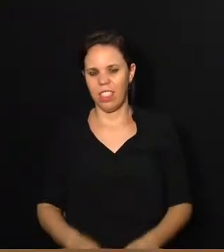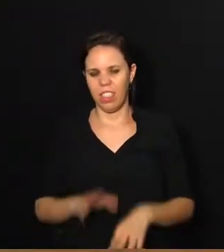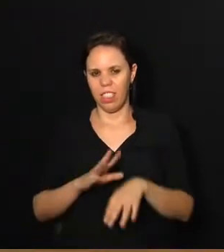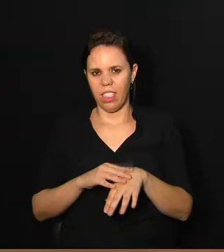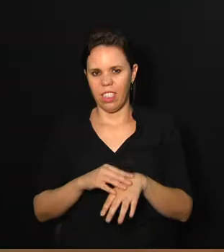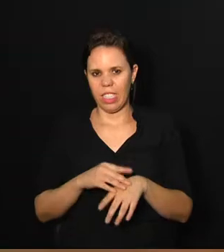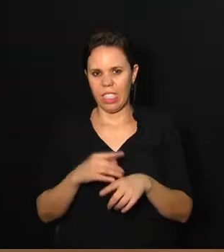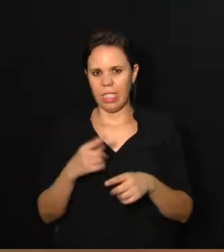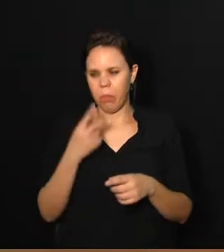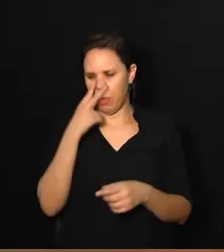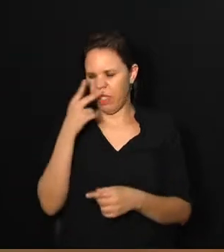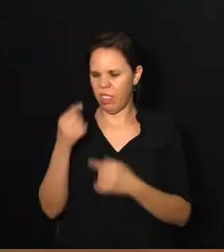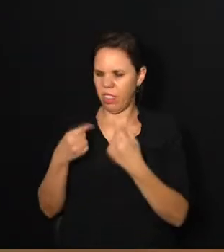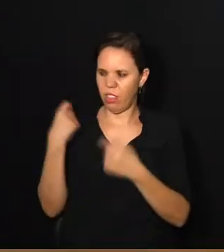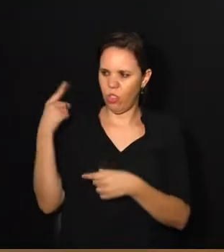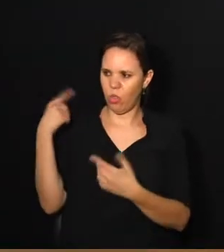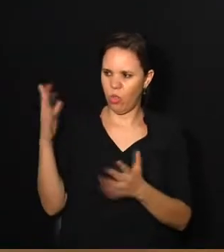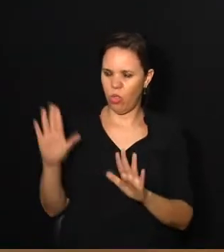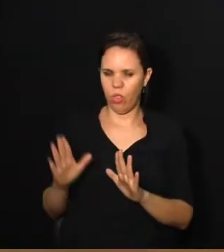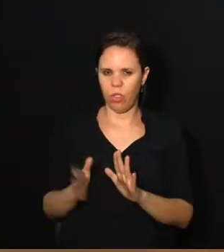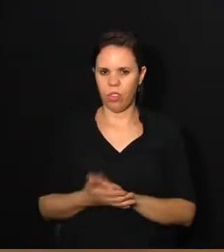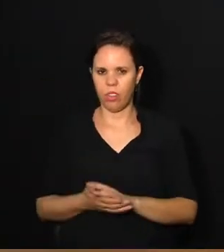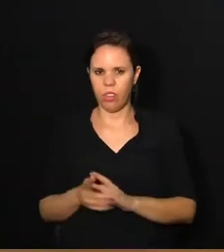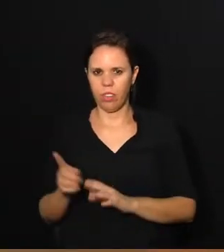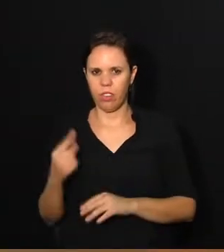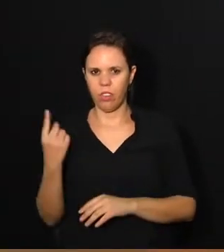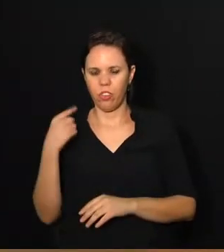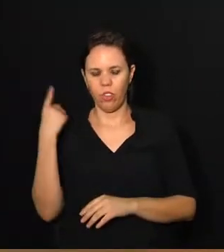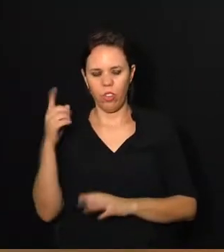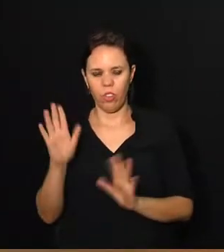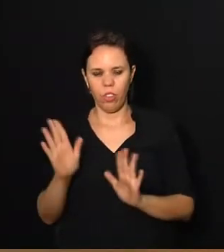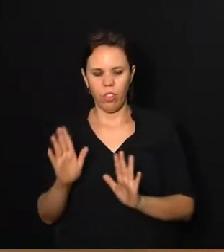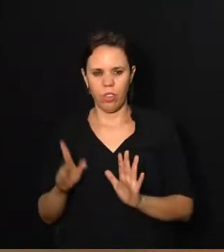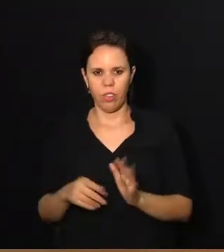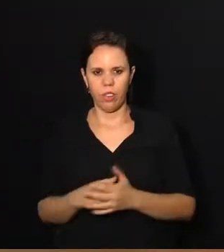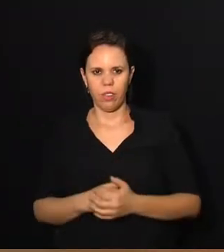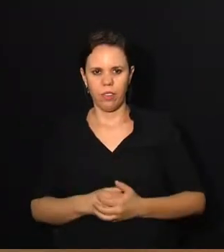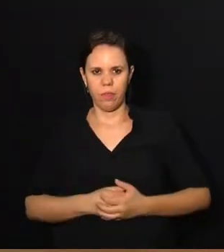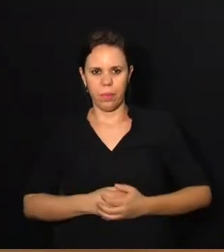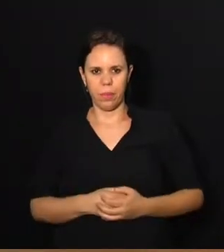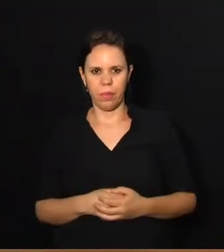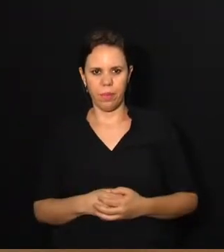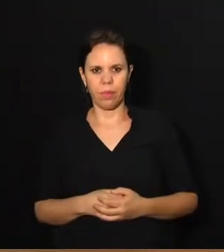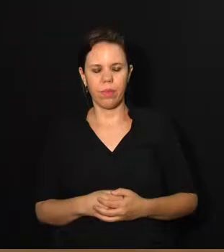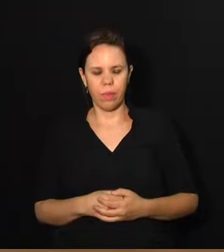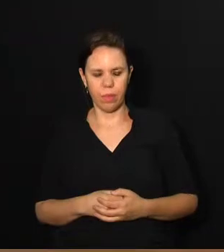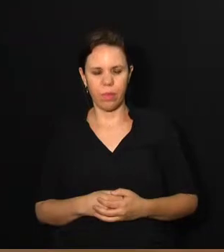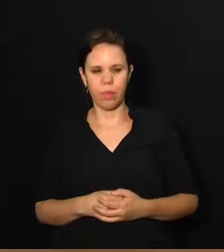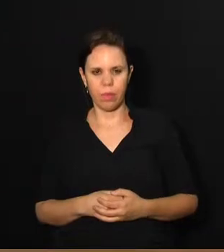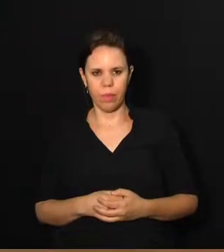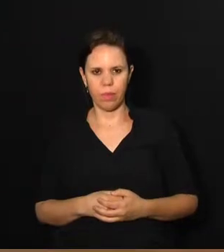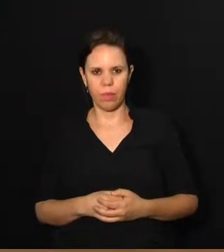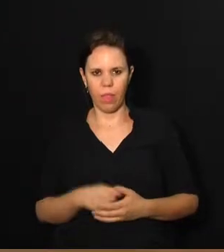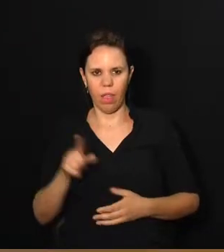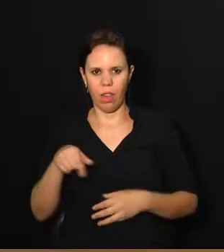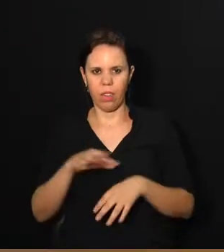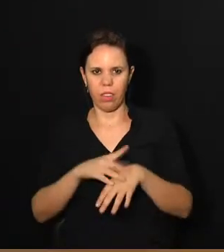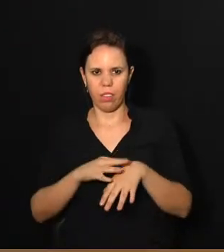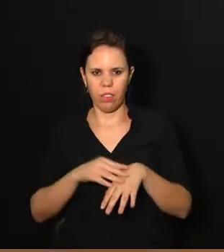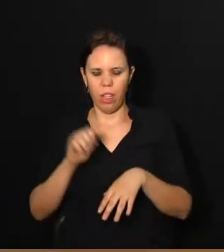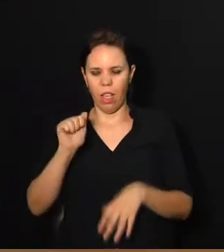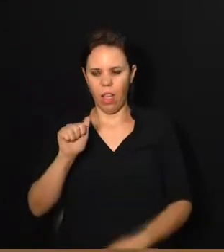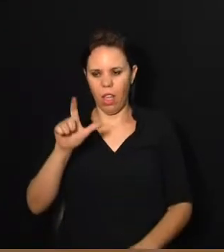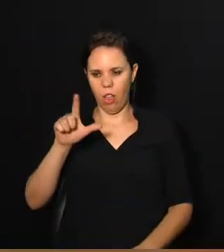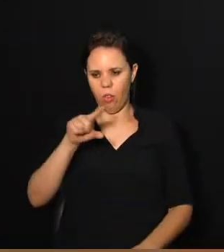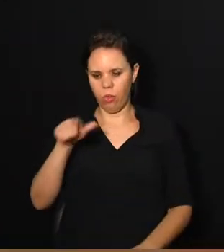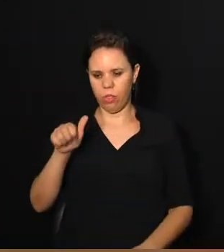era doido. Está saindo uma doida por aí, está saindo um doido por aí, e era essa doença, né?